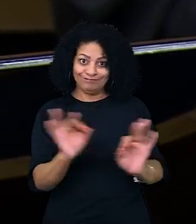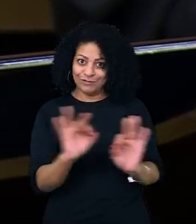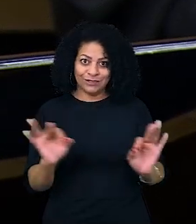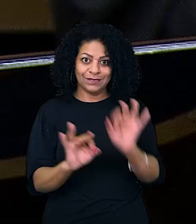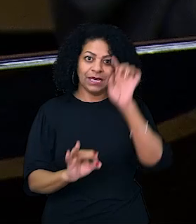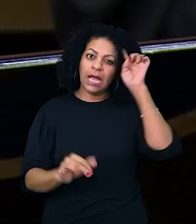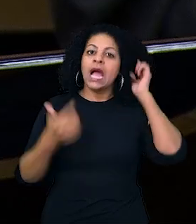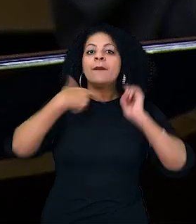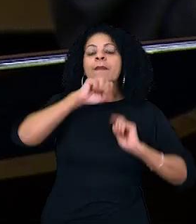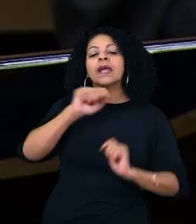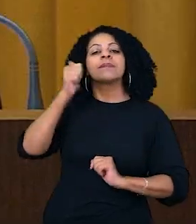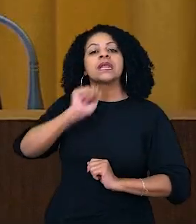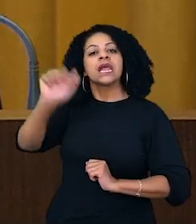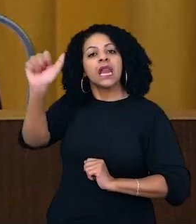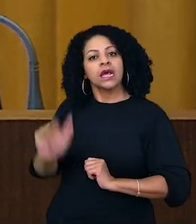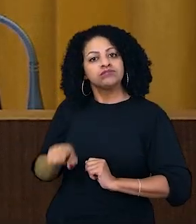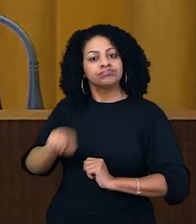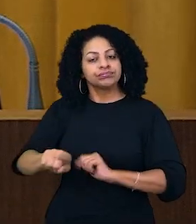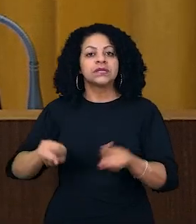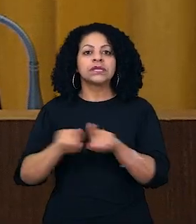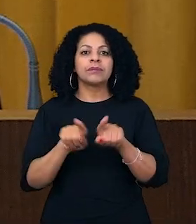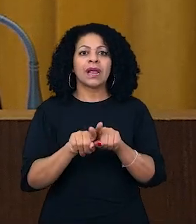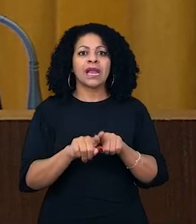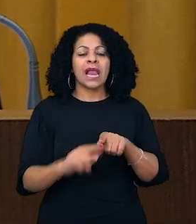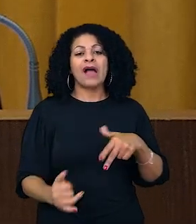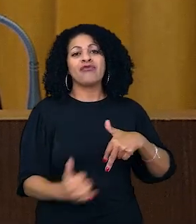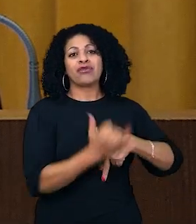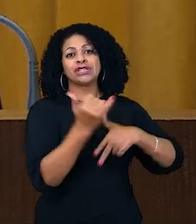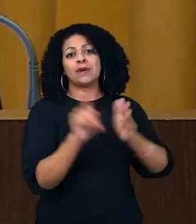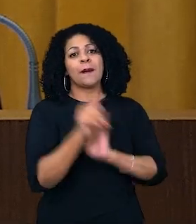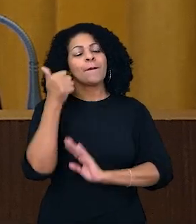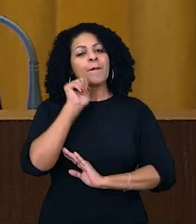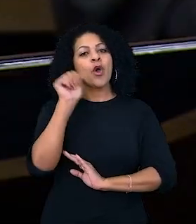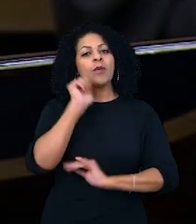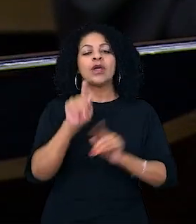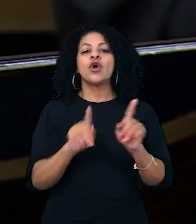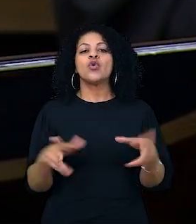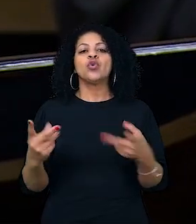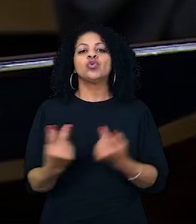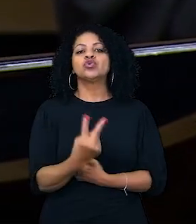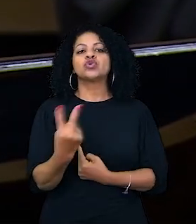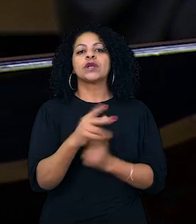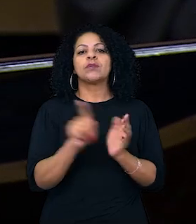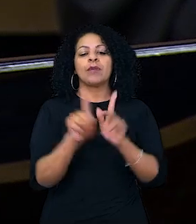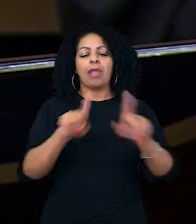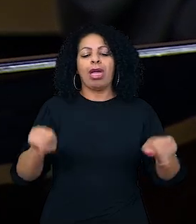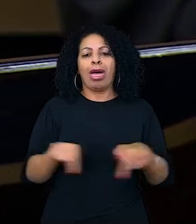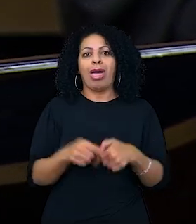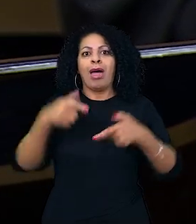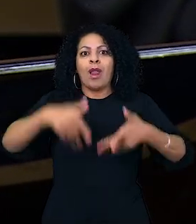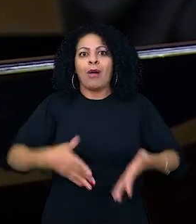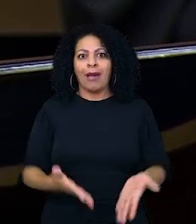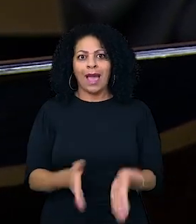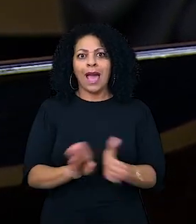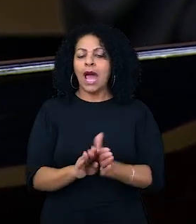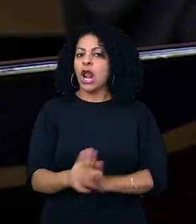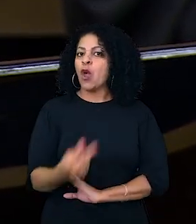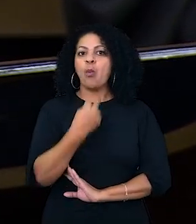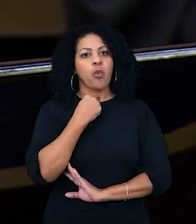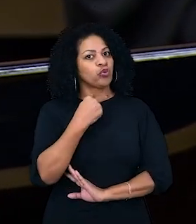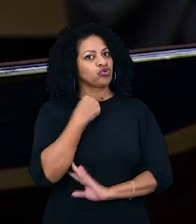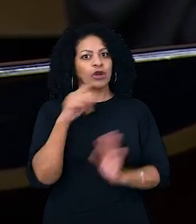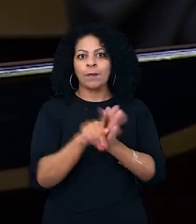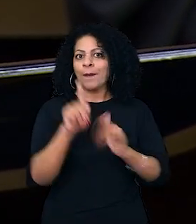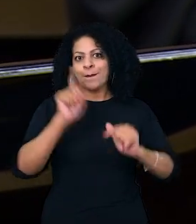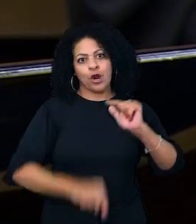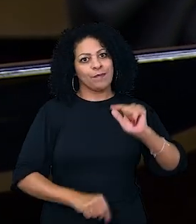pela mãe da trabalhadora, o fato de a vítima e o assassino estarem dormindo no mesmo dormitório viola a norma interna